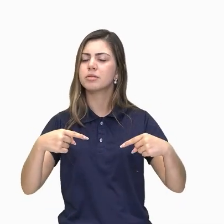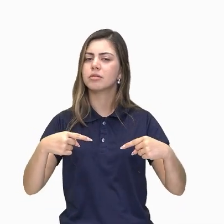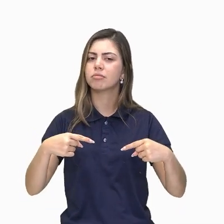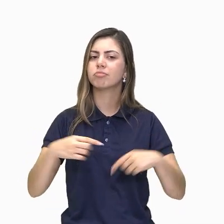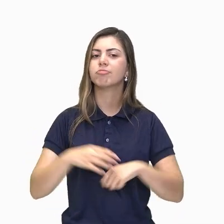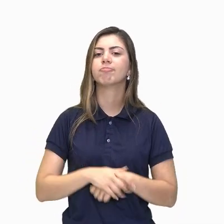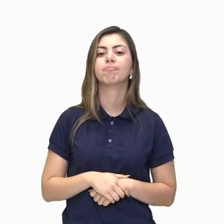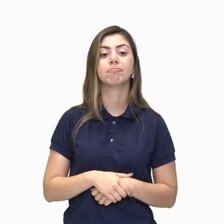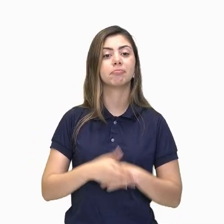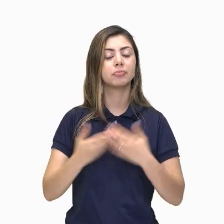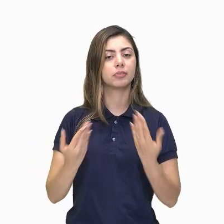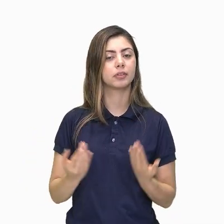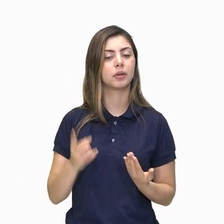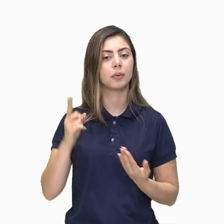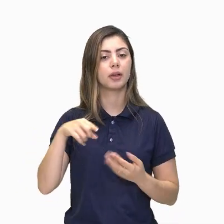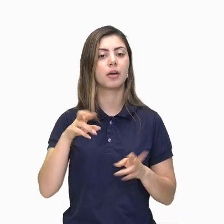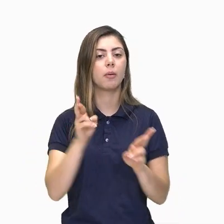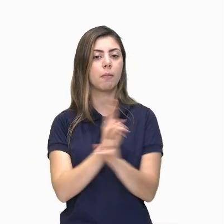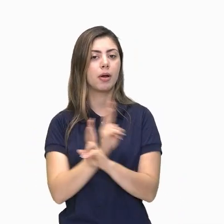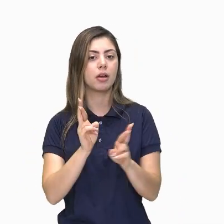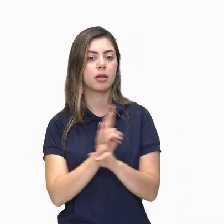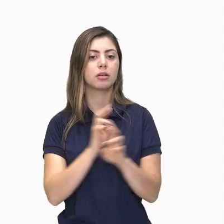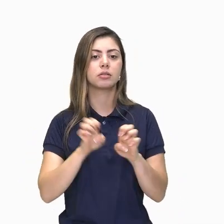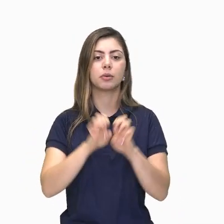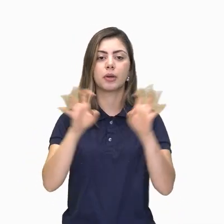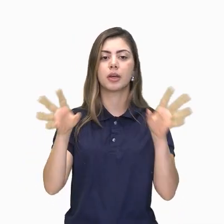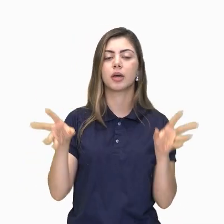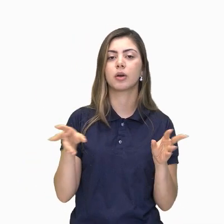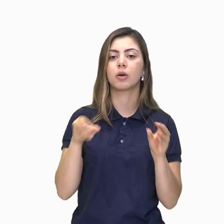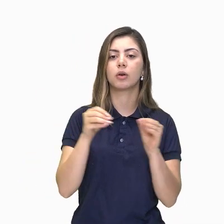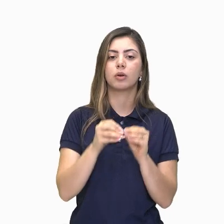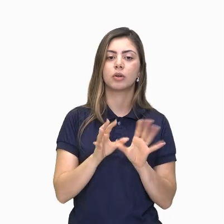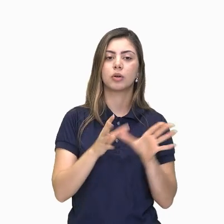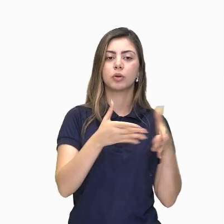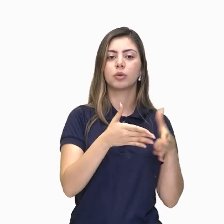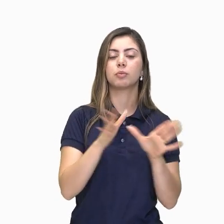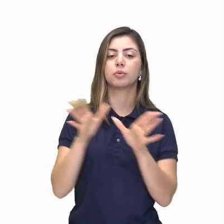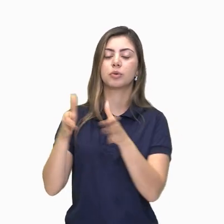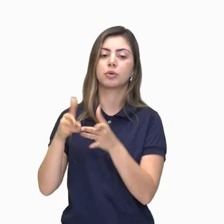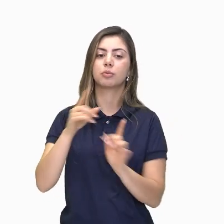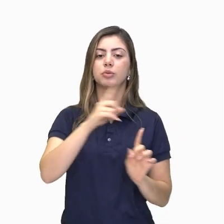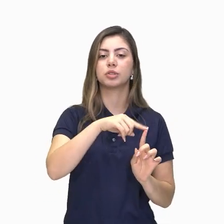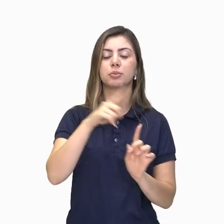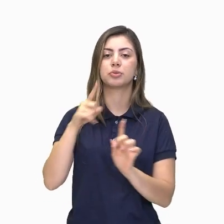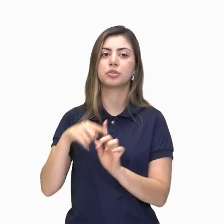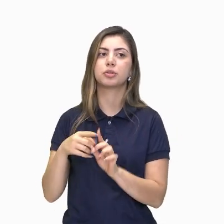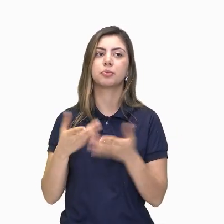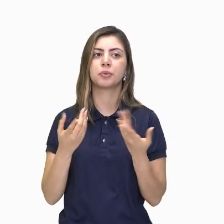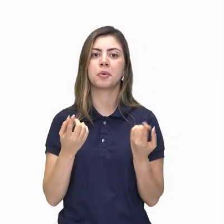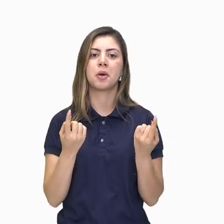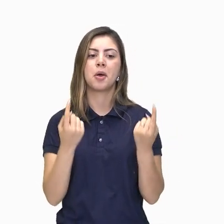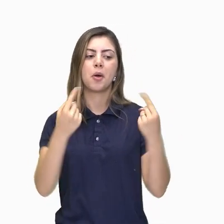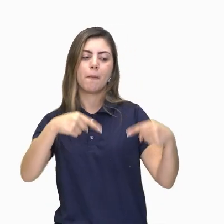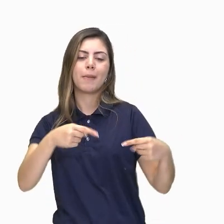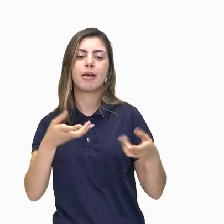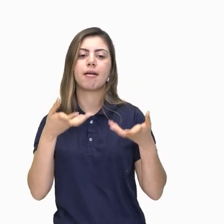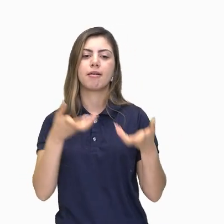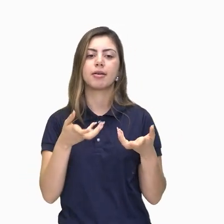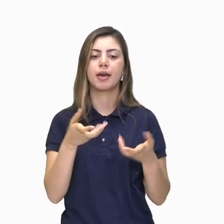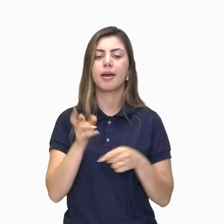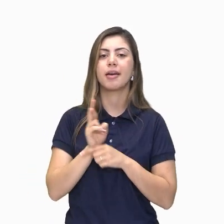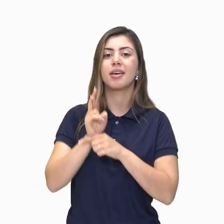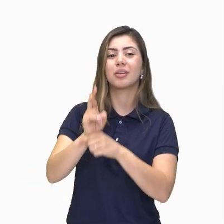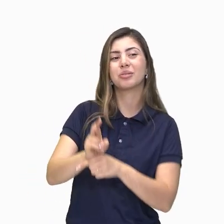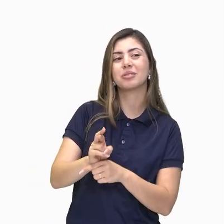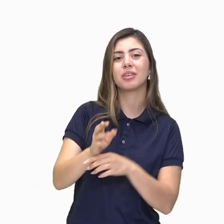entre organismos que buscam utilizar os mesmos recursos limitados em um ambiente, né? Então, a gente tem aí essa